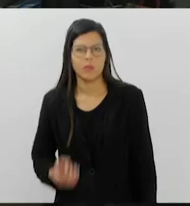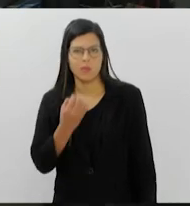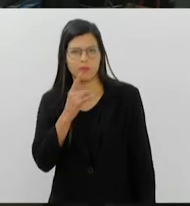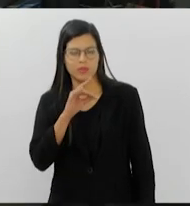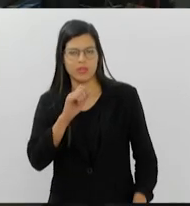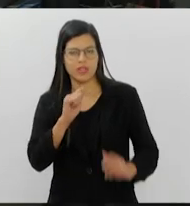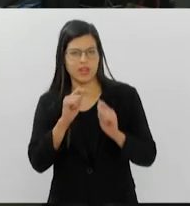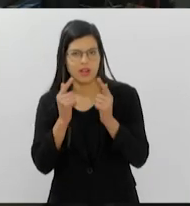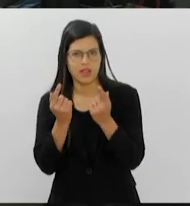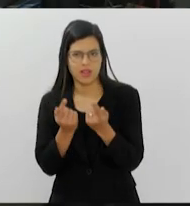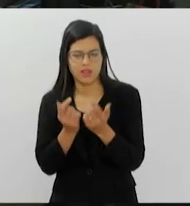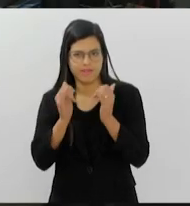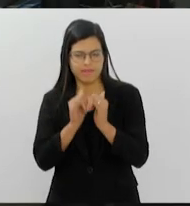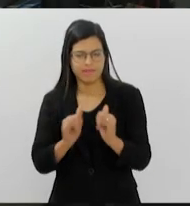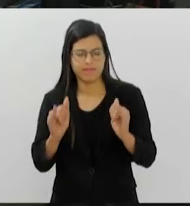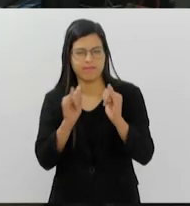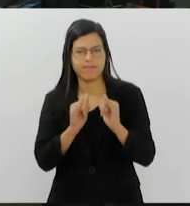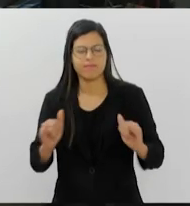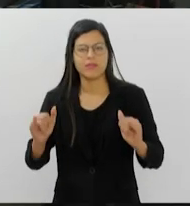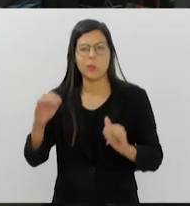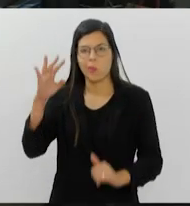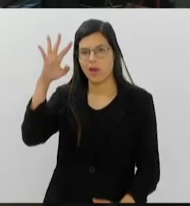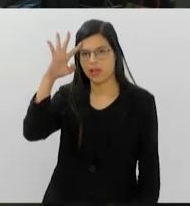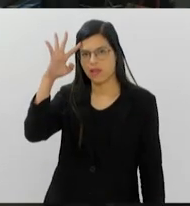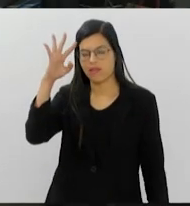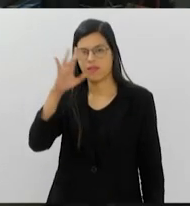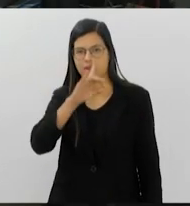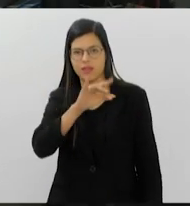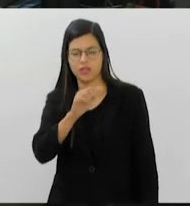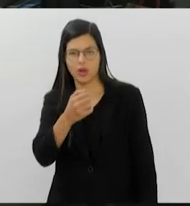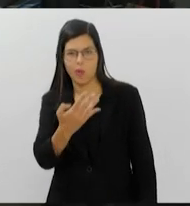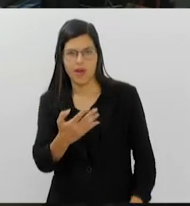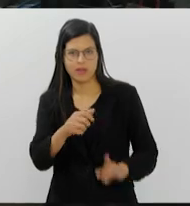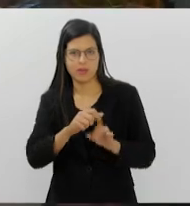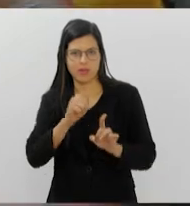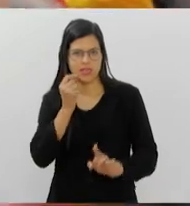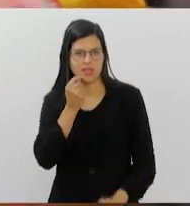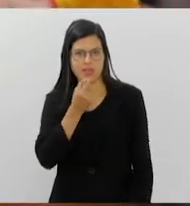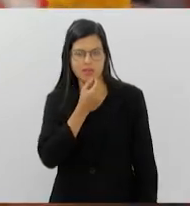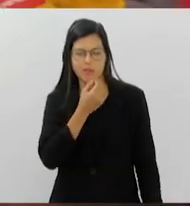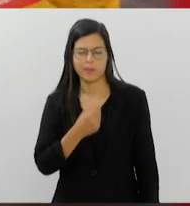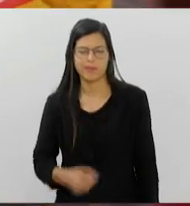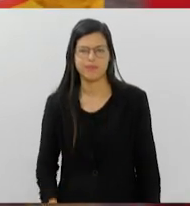O Bom Dia Alerj traz os seguintes destaques nesta quarta-feira, 4 de setembro.